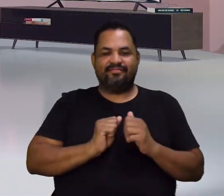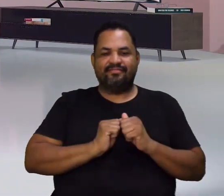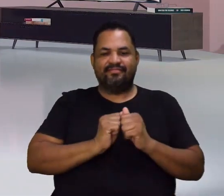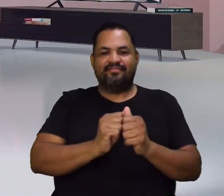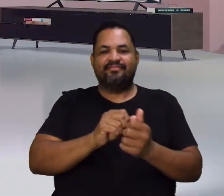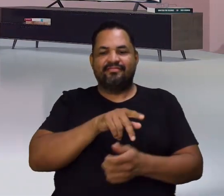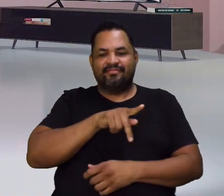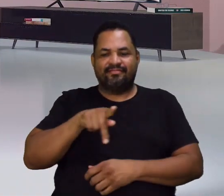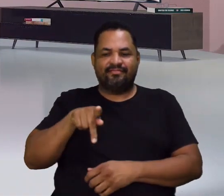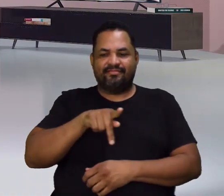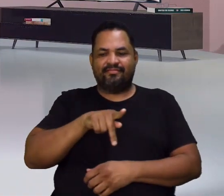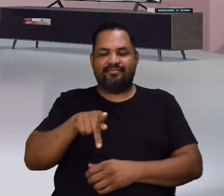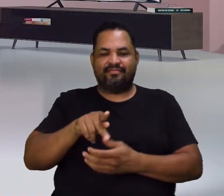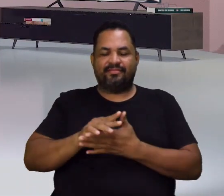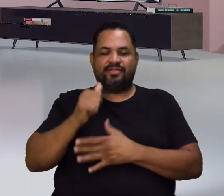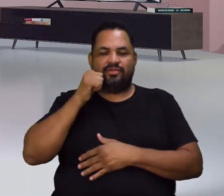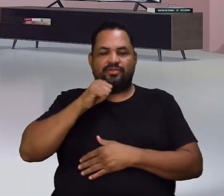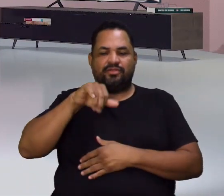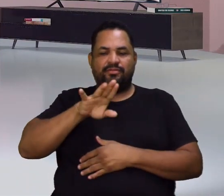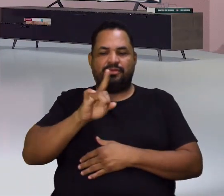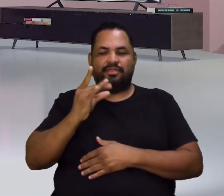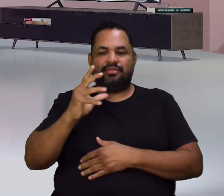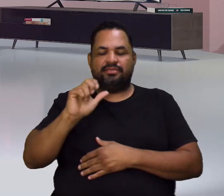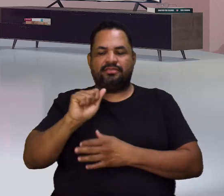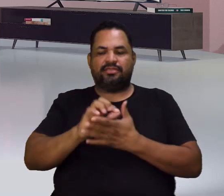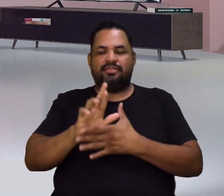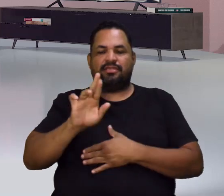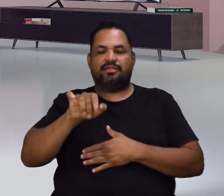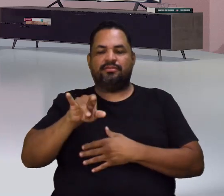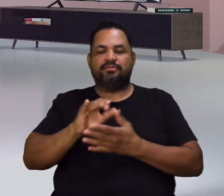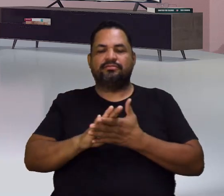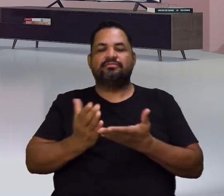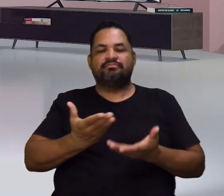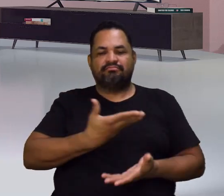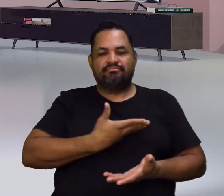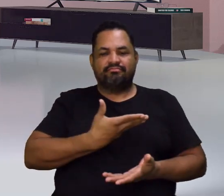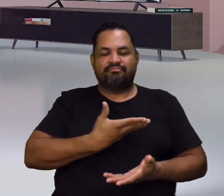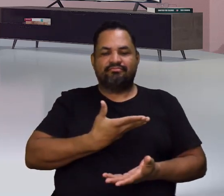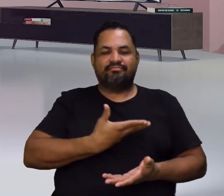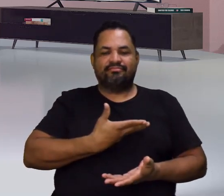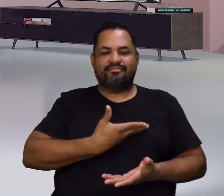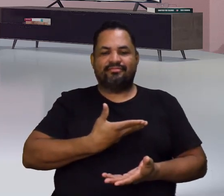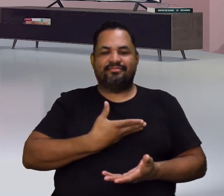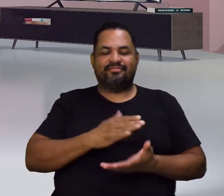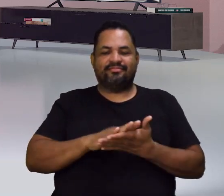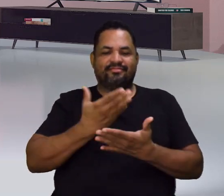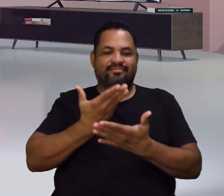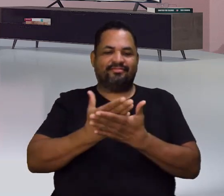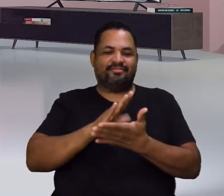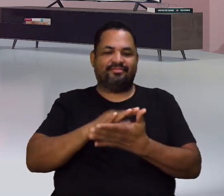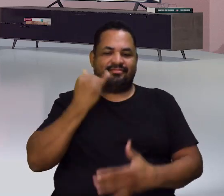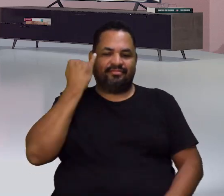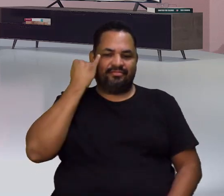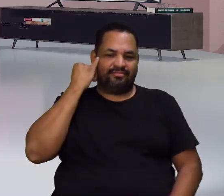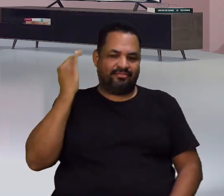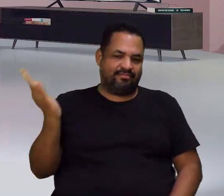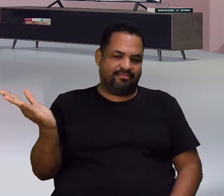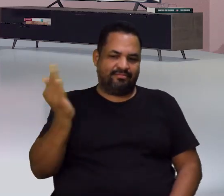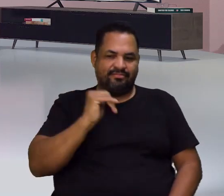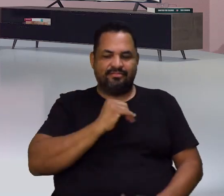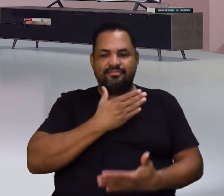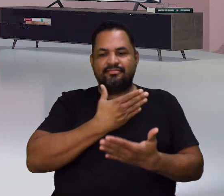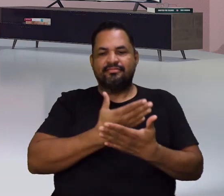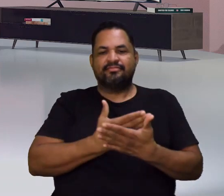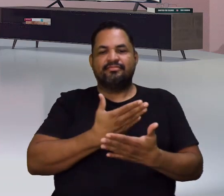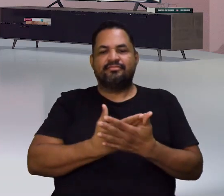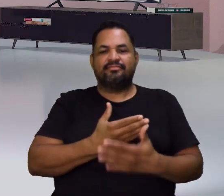Professora Márcia Ramos Martins e o meu parceiro intérprete sanmeo vamos lá para nossa